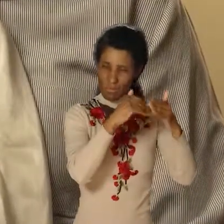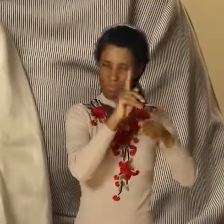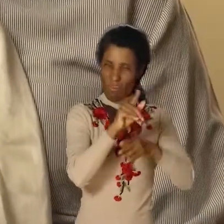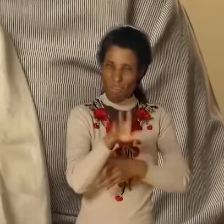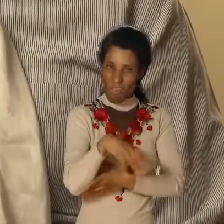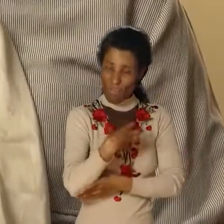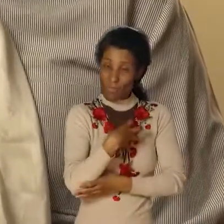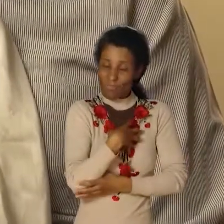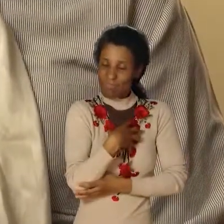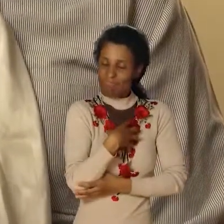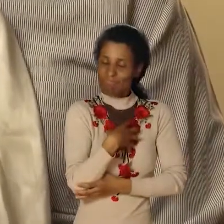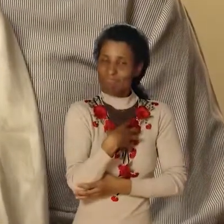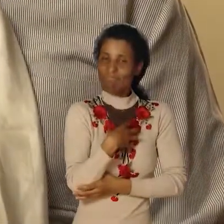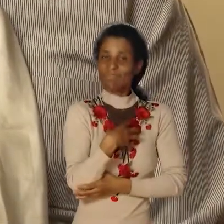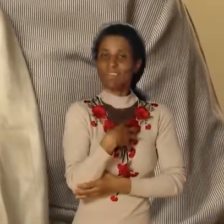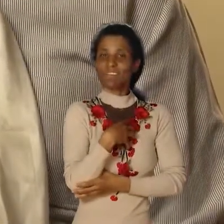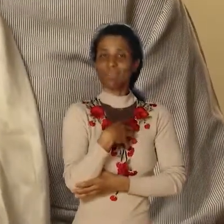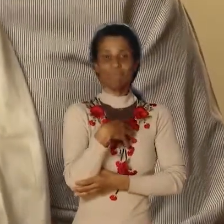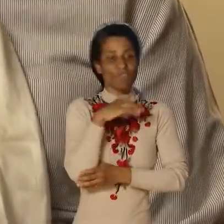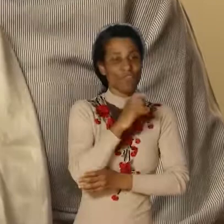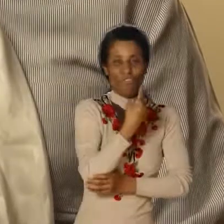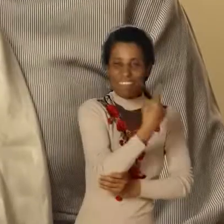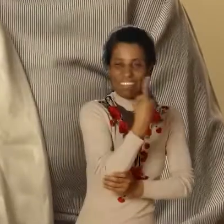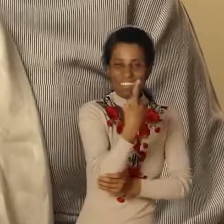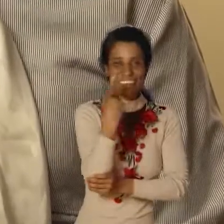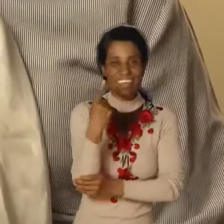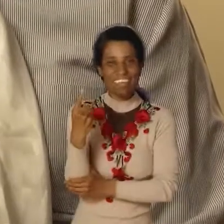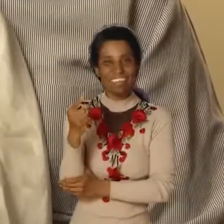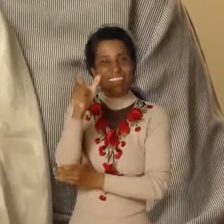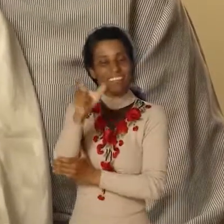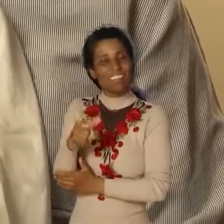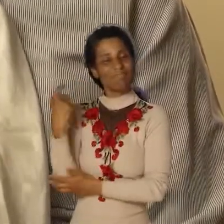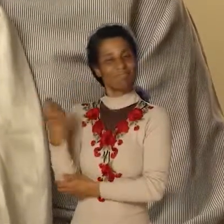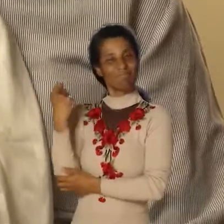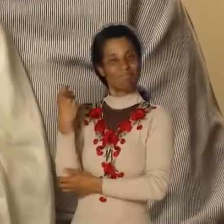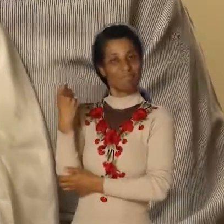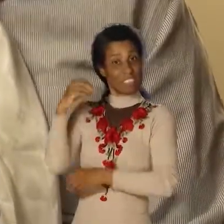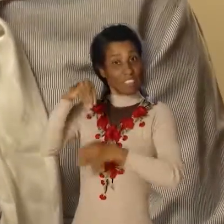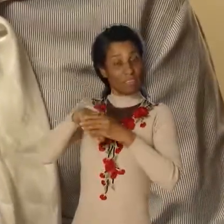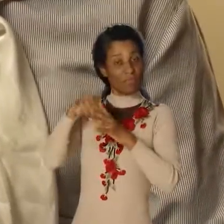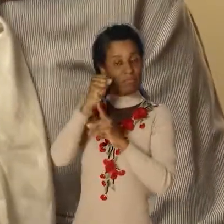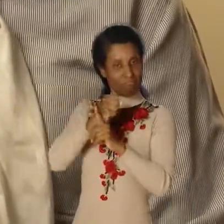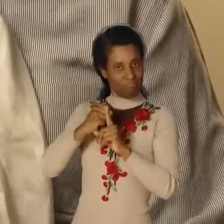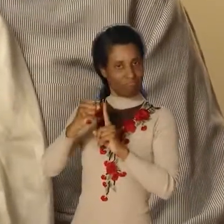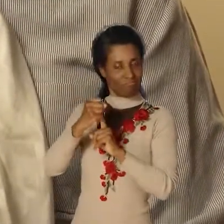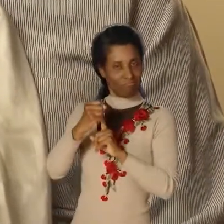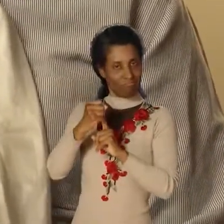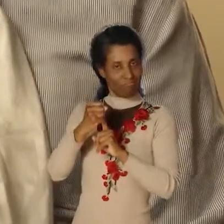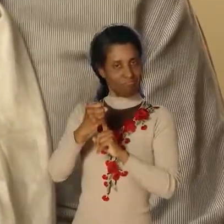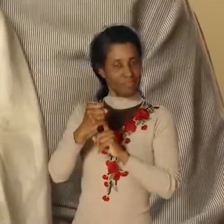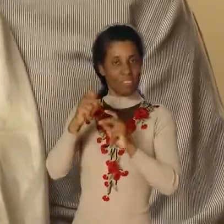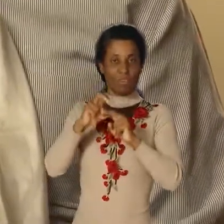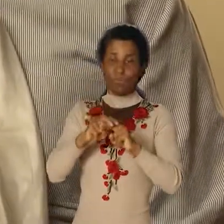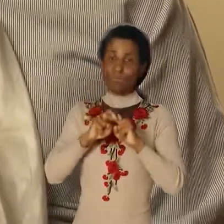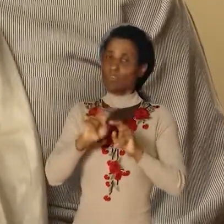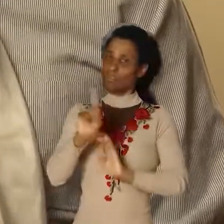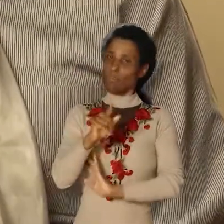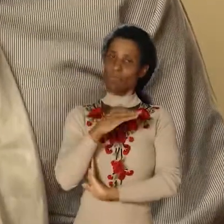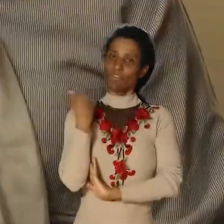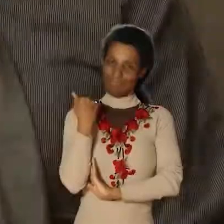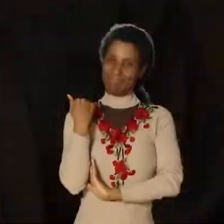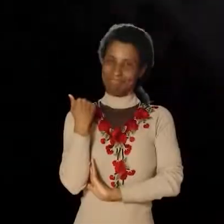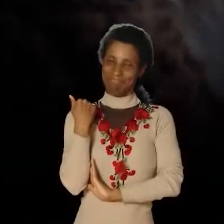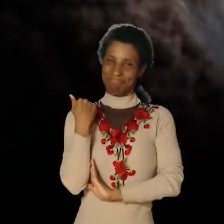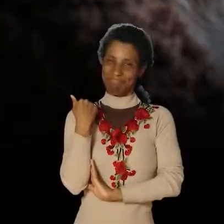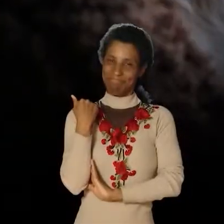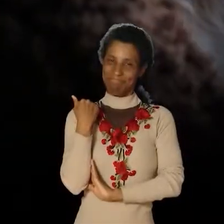é um sentimento que está em cada gaúcho, né? Dentro da nossa sociedade. Por isso que ele não